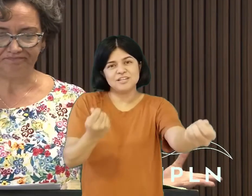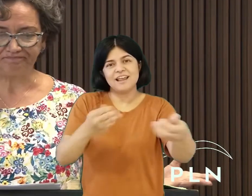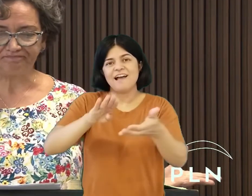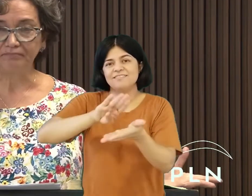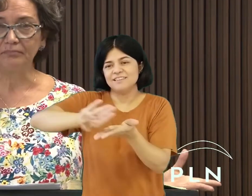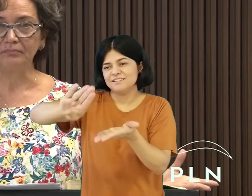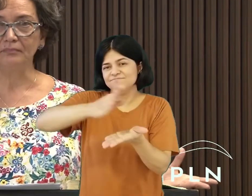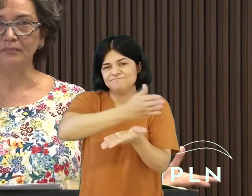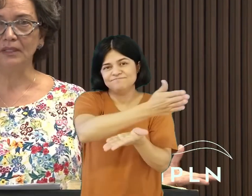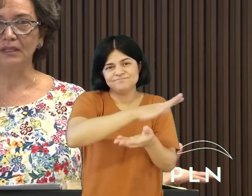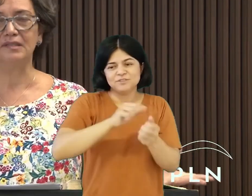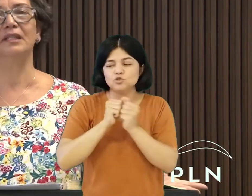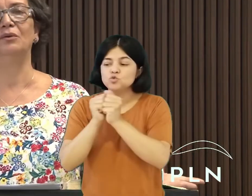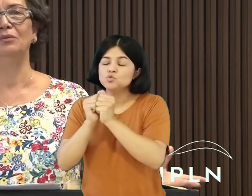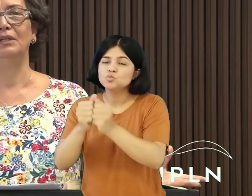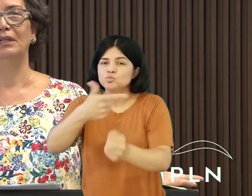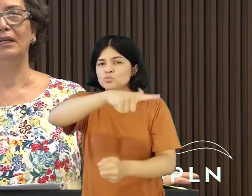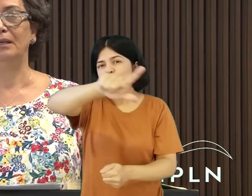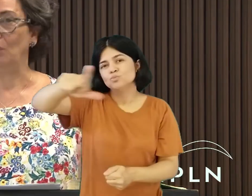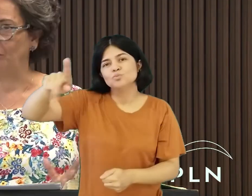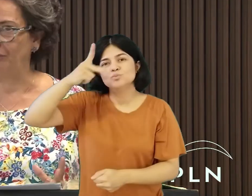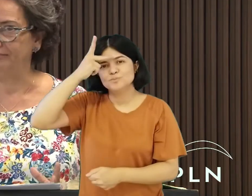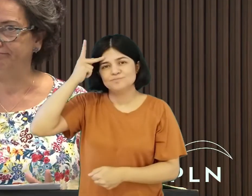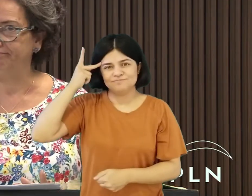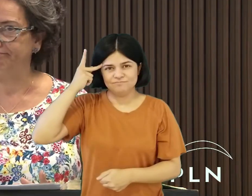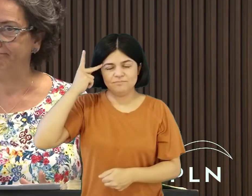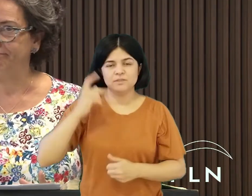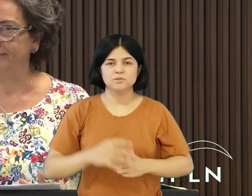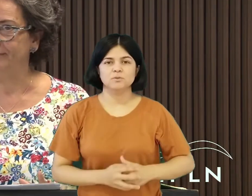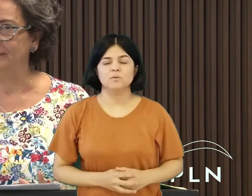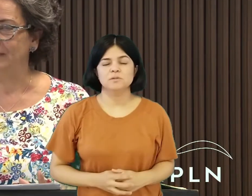compartilhada, senão ela mofa.